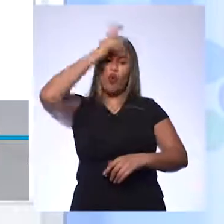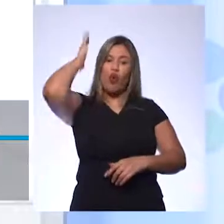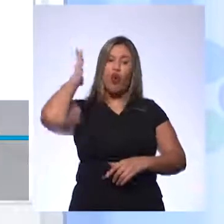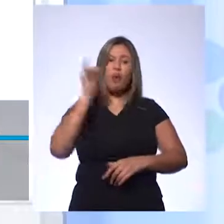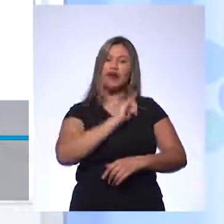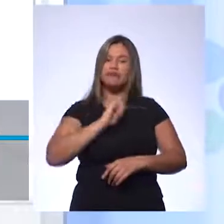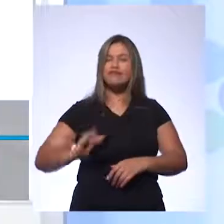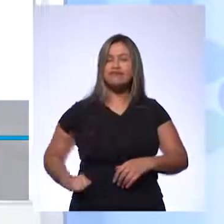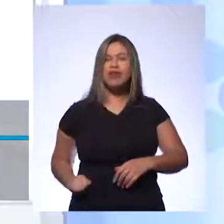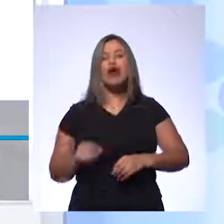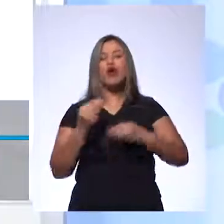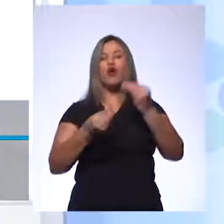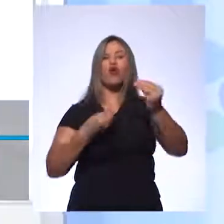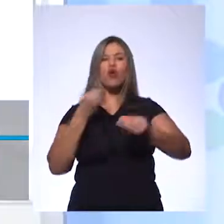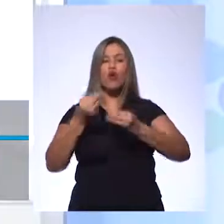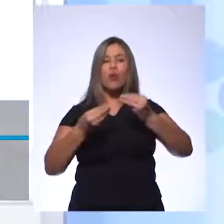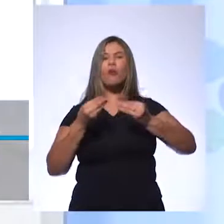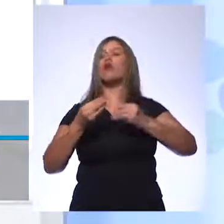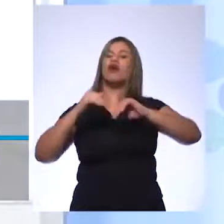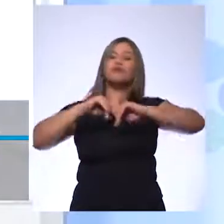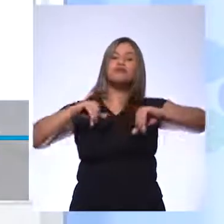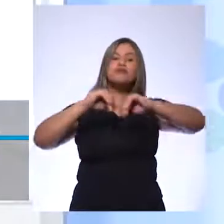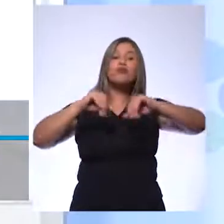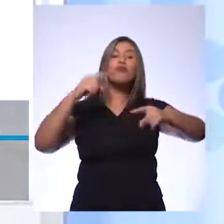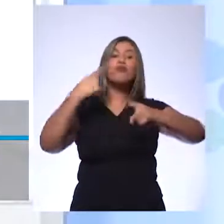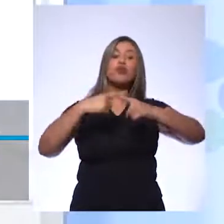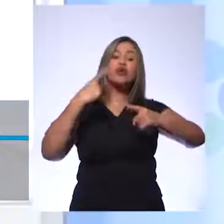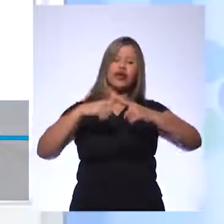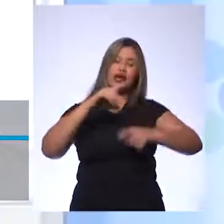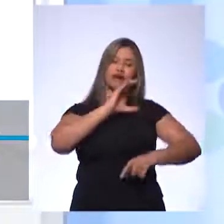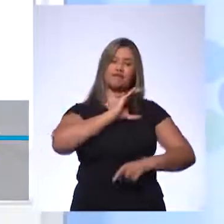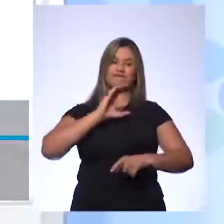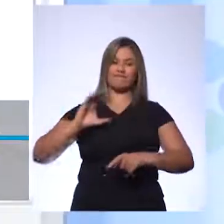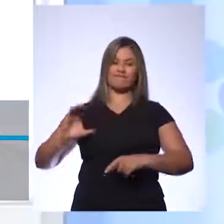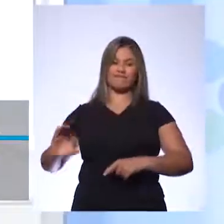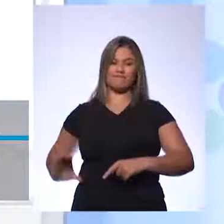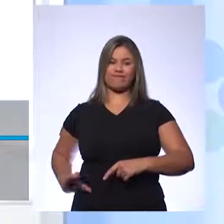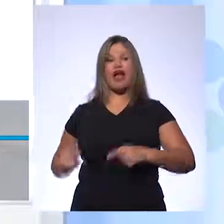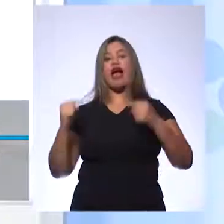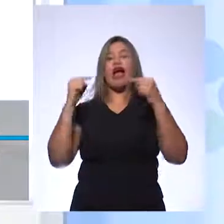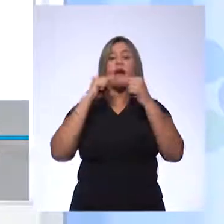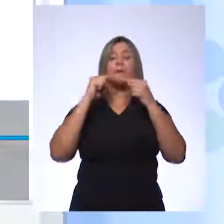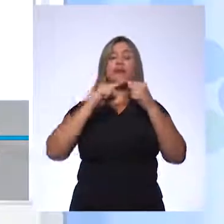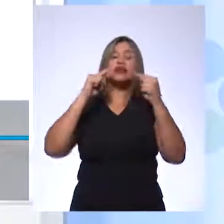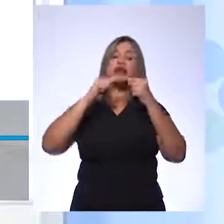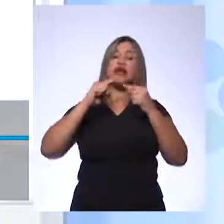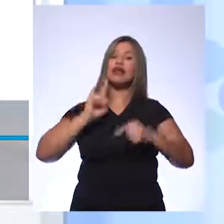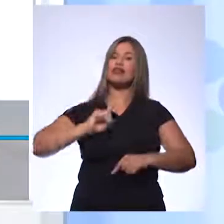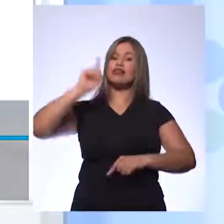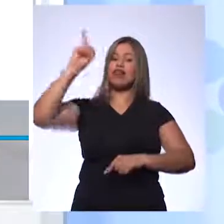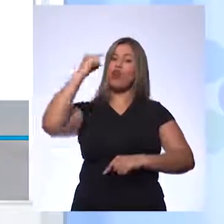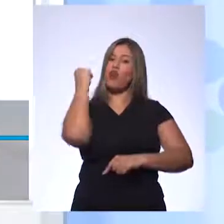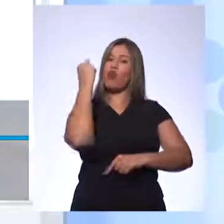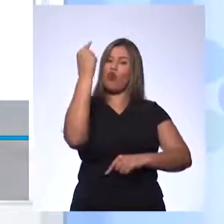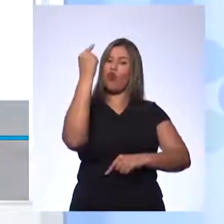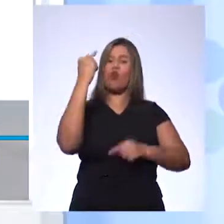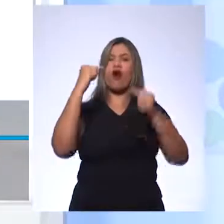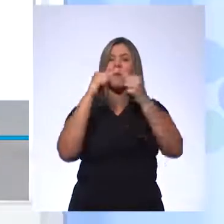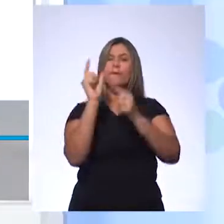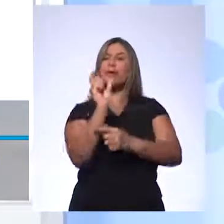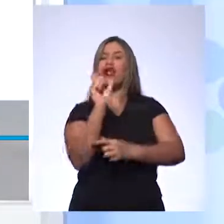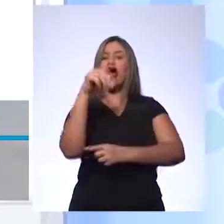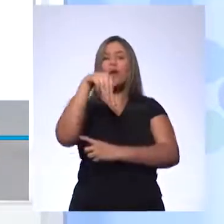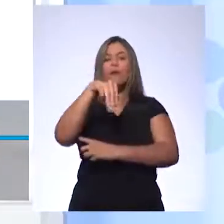lógica religiosa muito diferente o cristianismo ele é monoteísta vocês se lembram desse